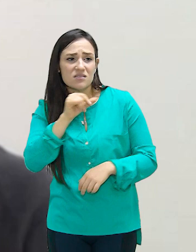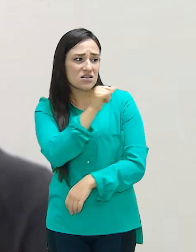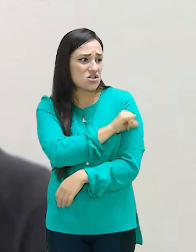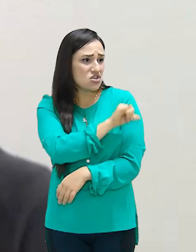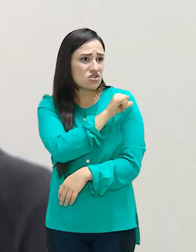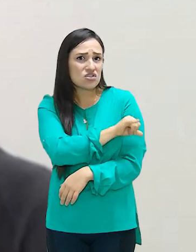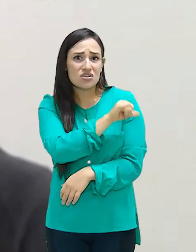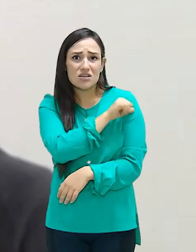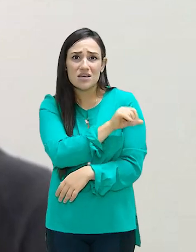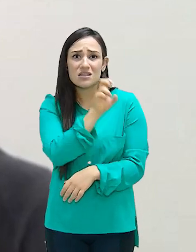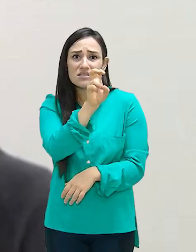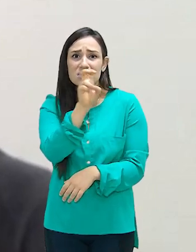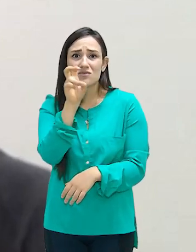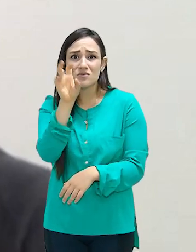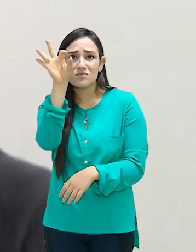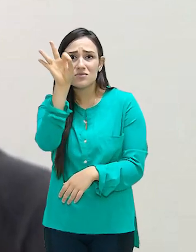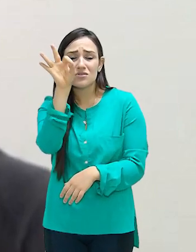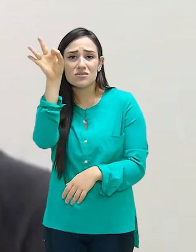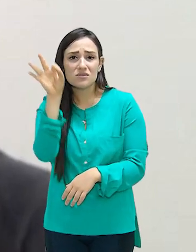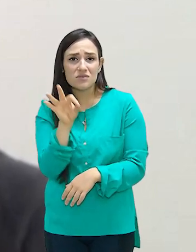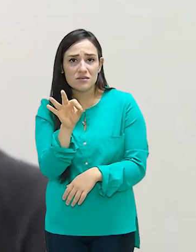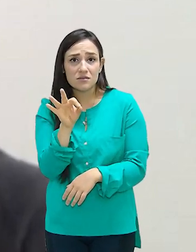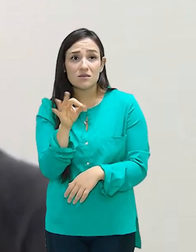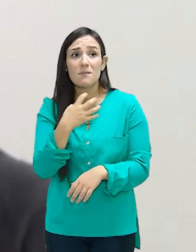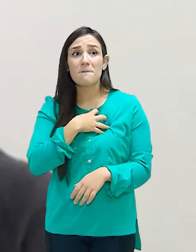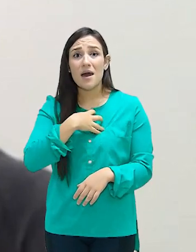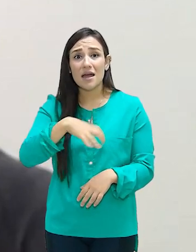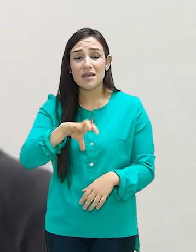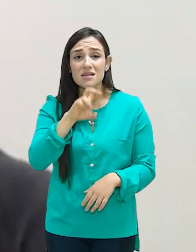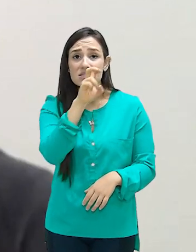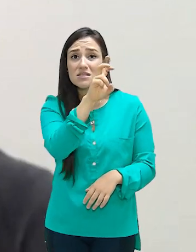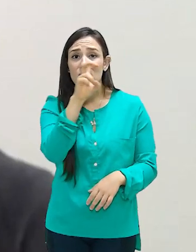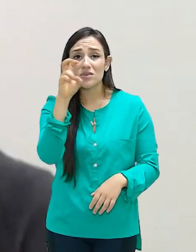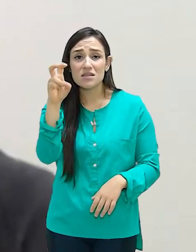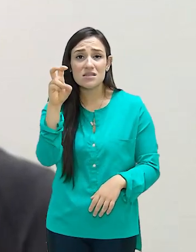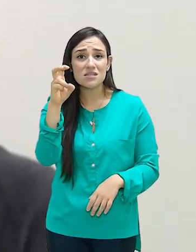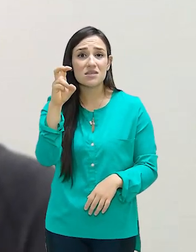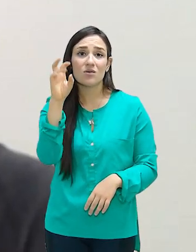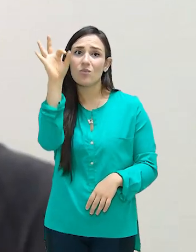Janeiro, 55% e Bahia, 50%.